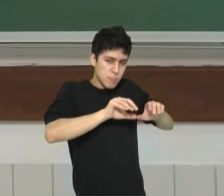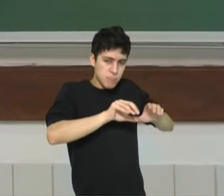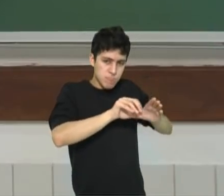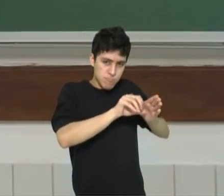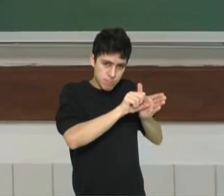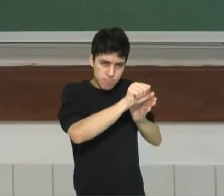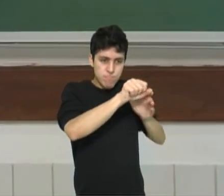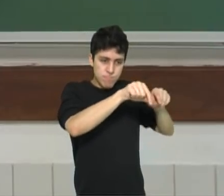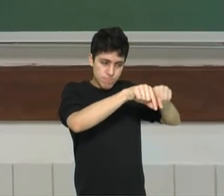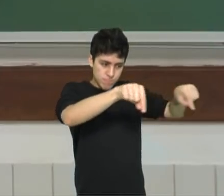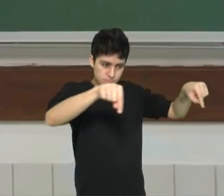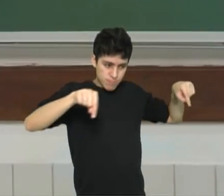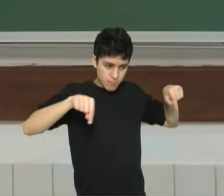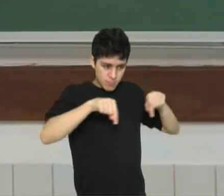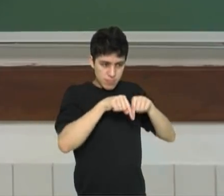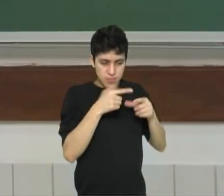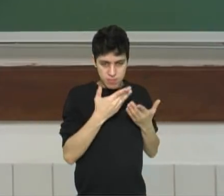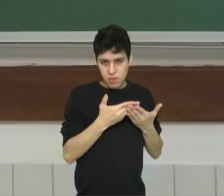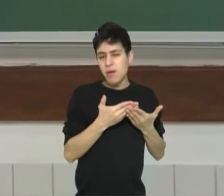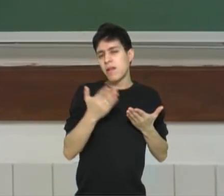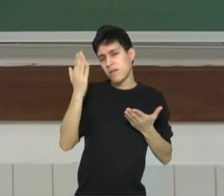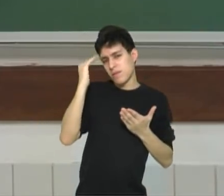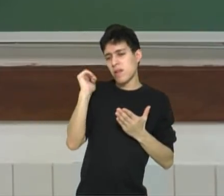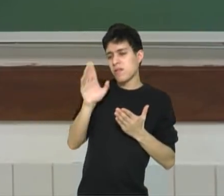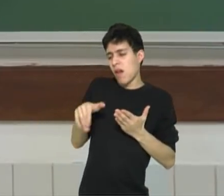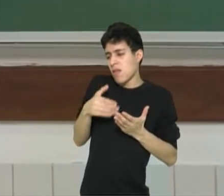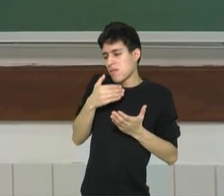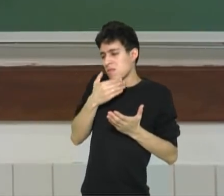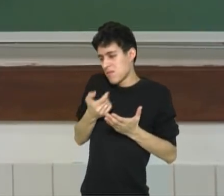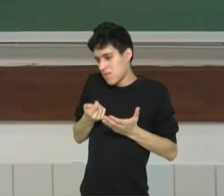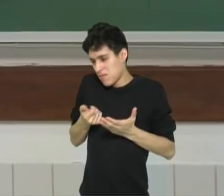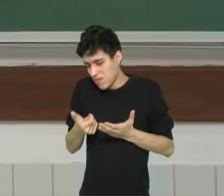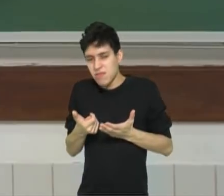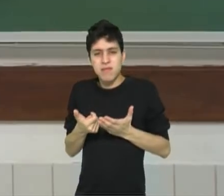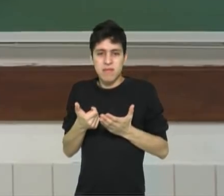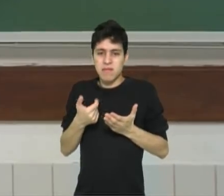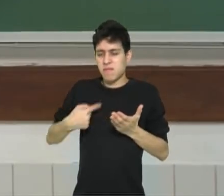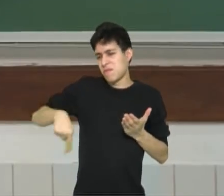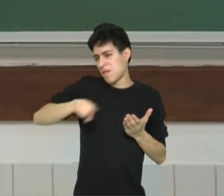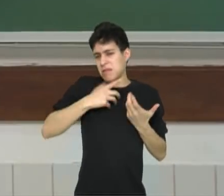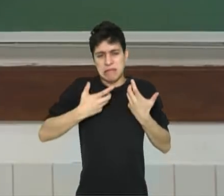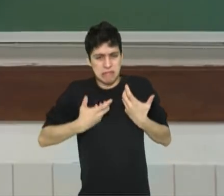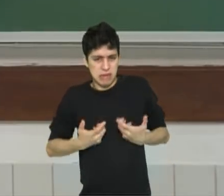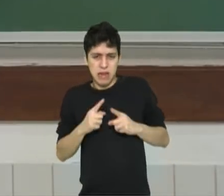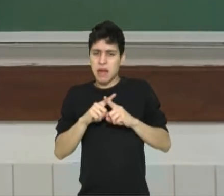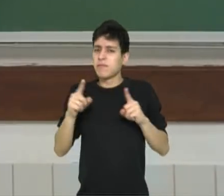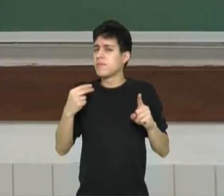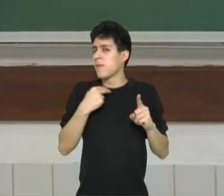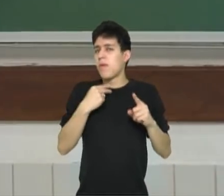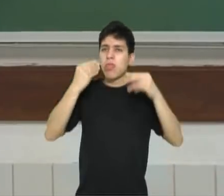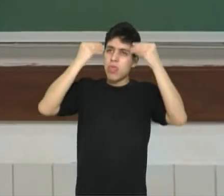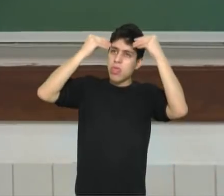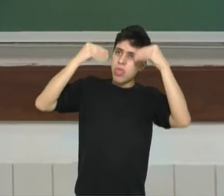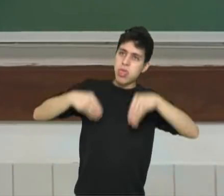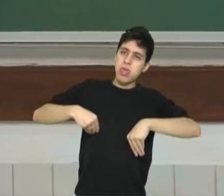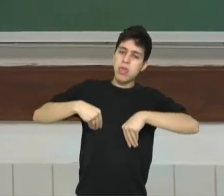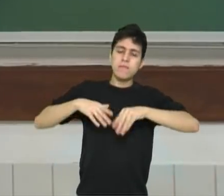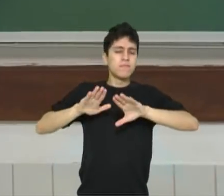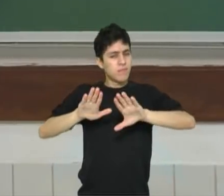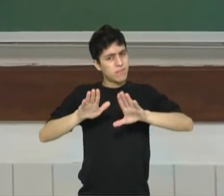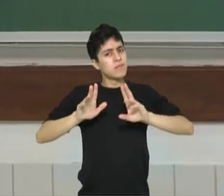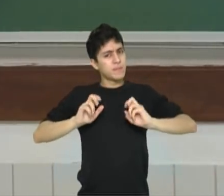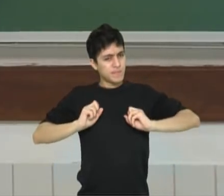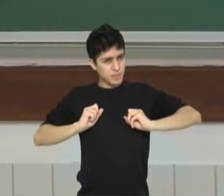final do ano, todo mundo está cansado, nós também, mas não podemos desanimar agora, né? Então vamos lá, começar a retomada